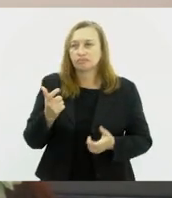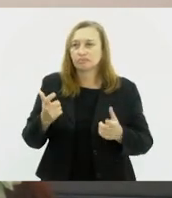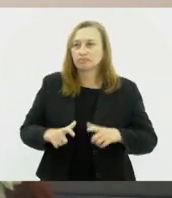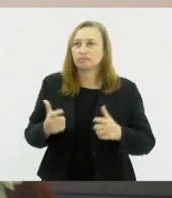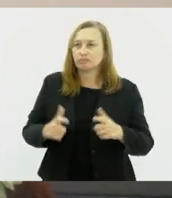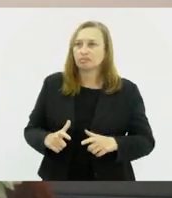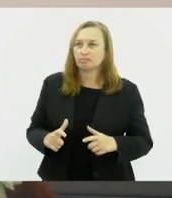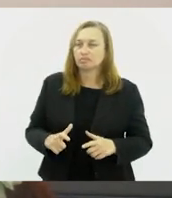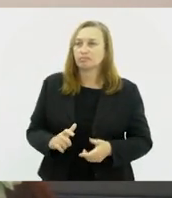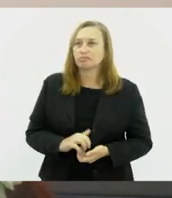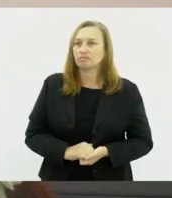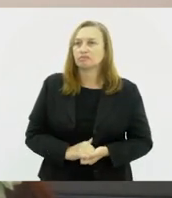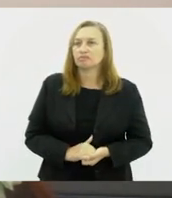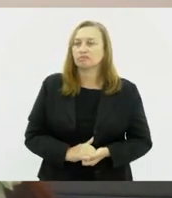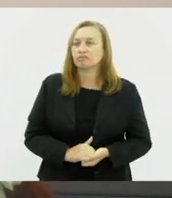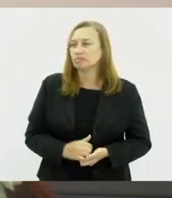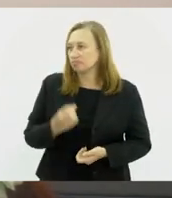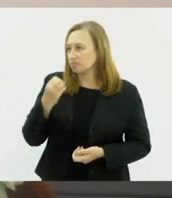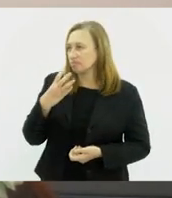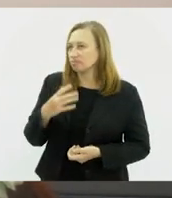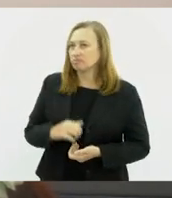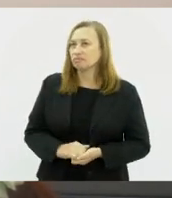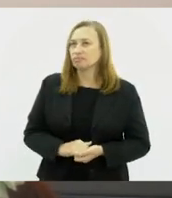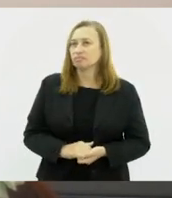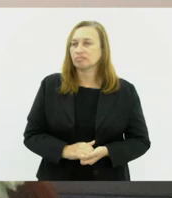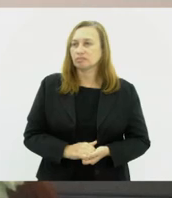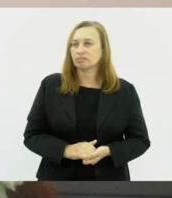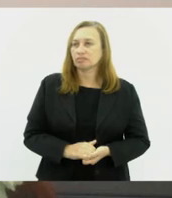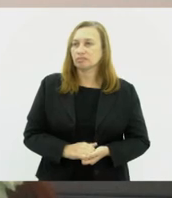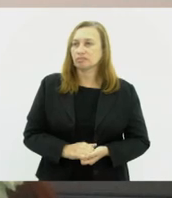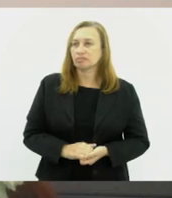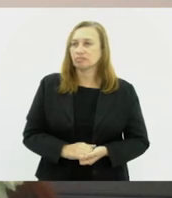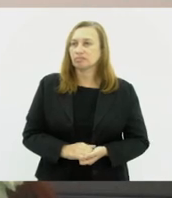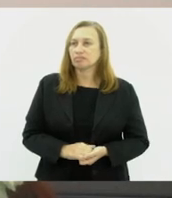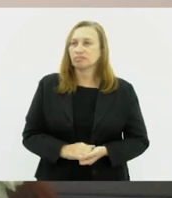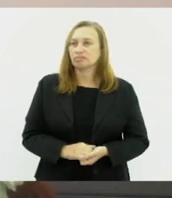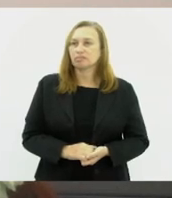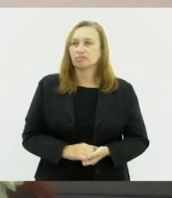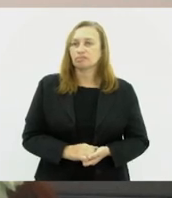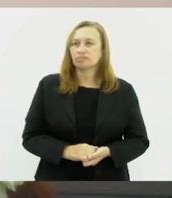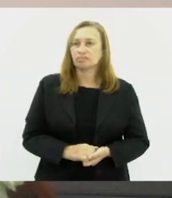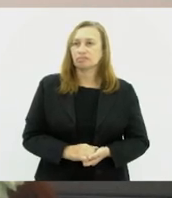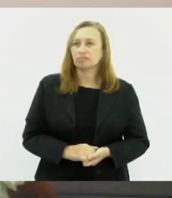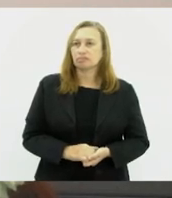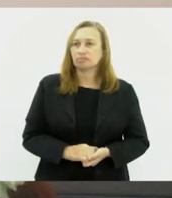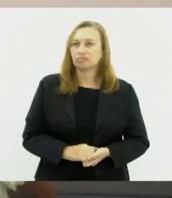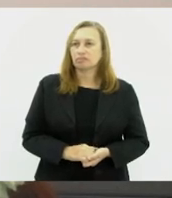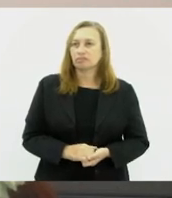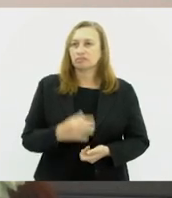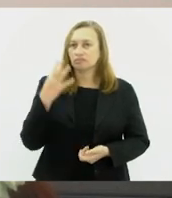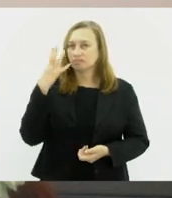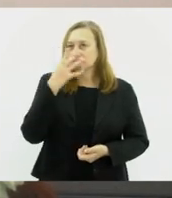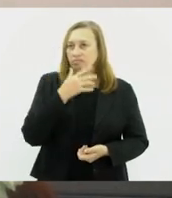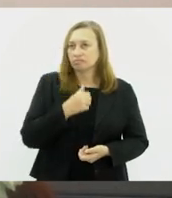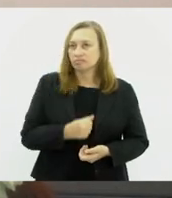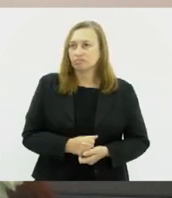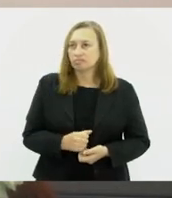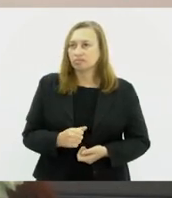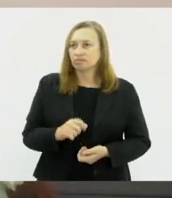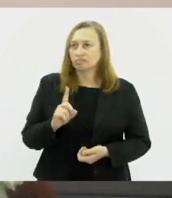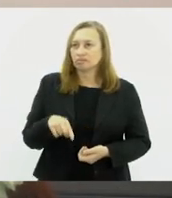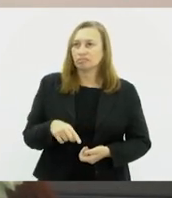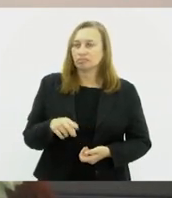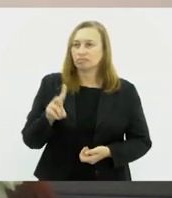tem maior curiosidade deve ser maneiríssima né pô os cara é é maneiro para caramba é bonito as dolinha né as dol bonita né e o